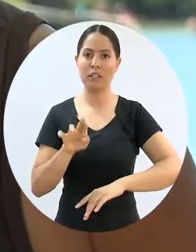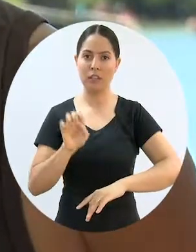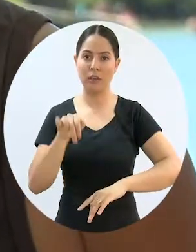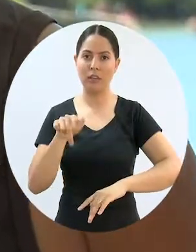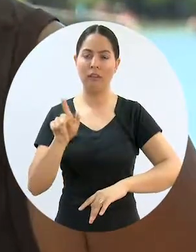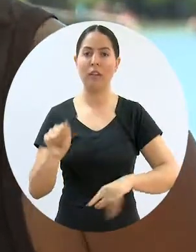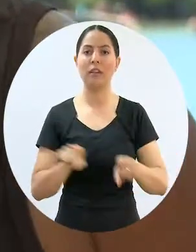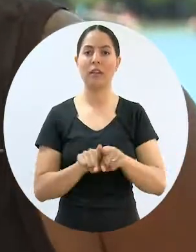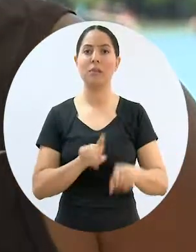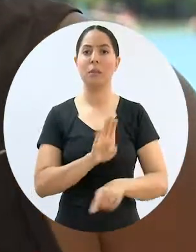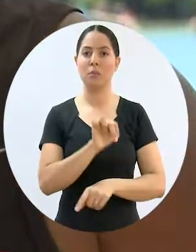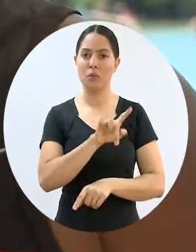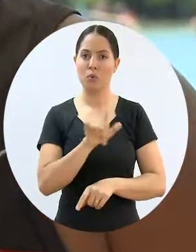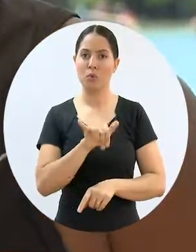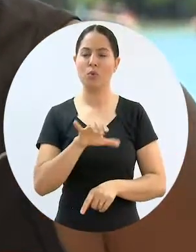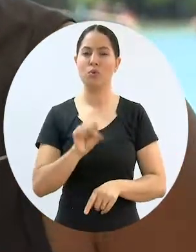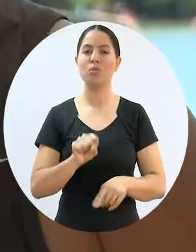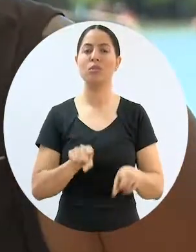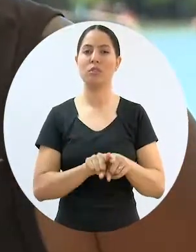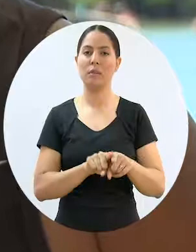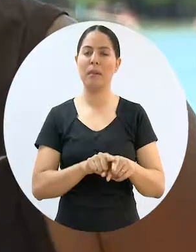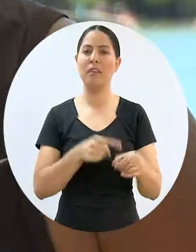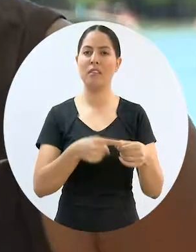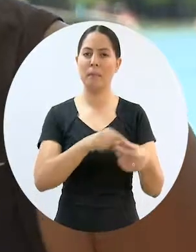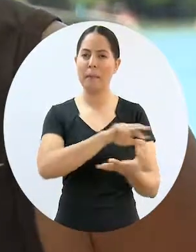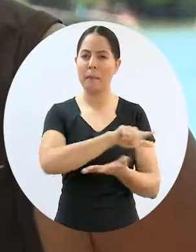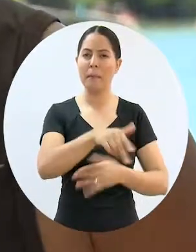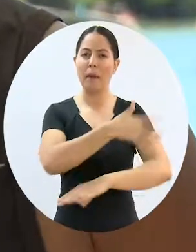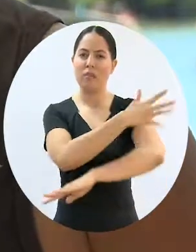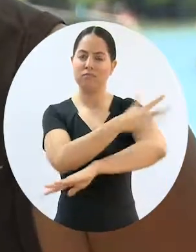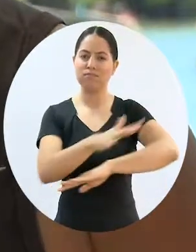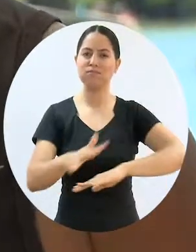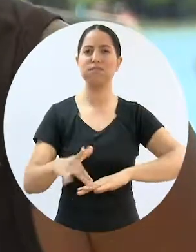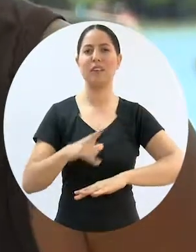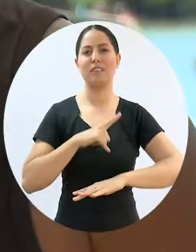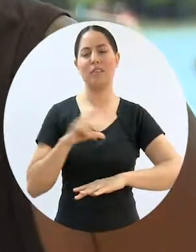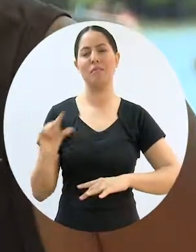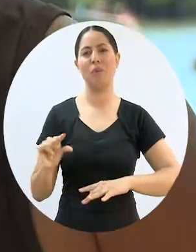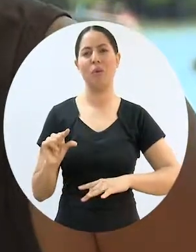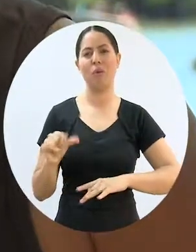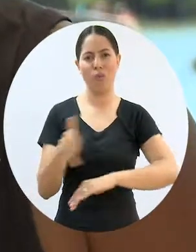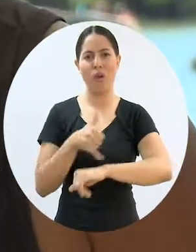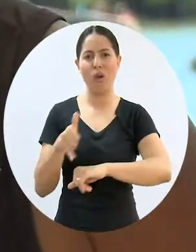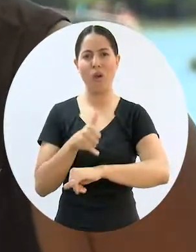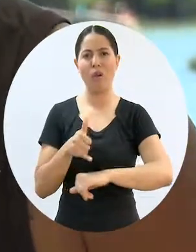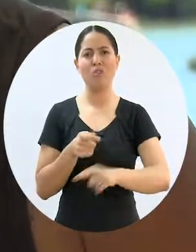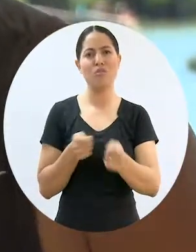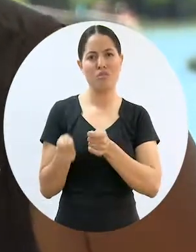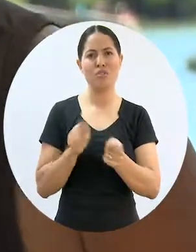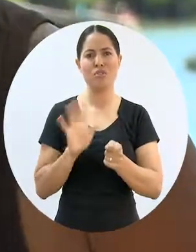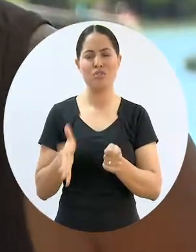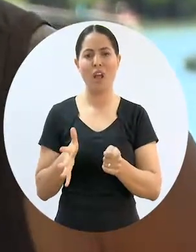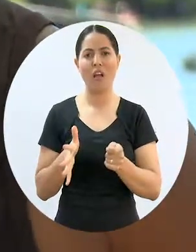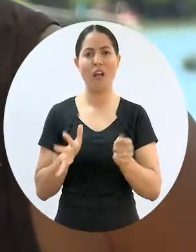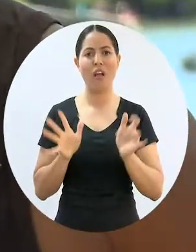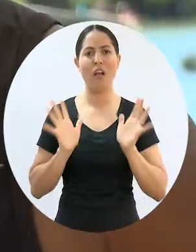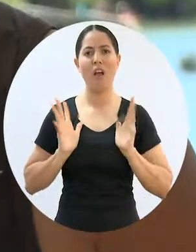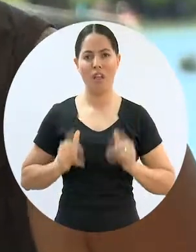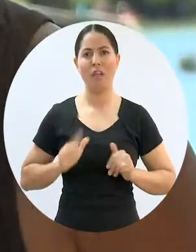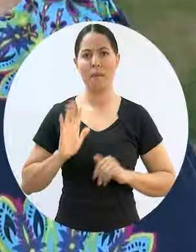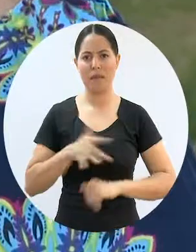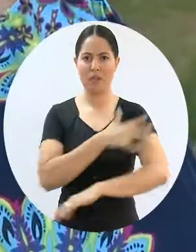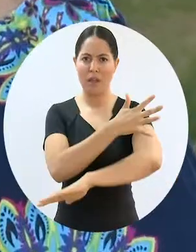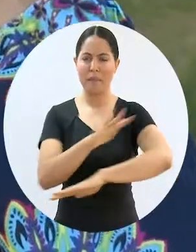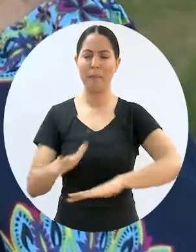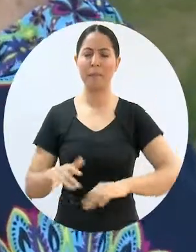Pirambúzios aqui. Aqui pouquíssima também, em Pirangi, mas graças a Deus tá controlado. É tanto que as praias agora estão